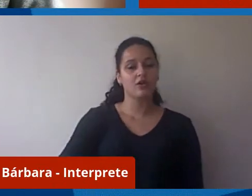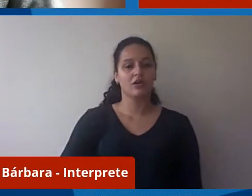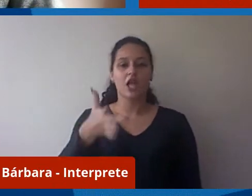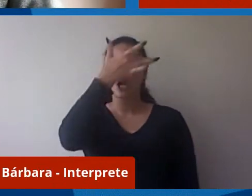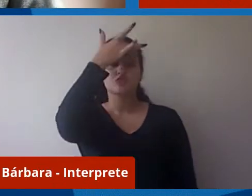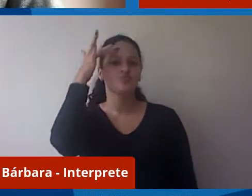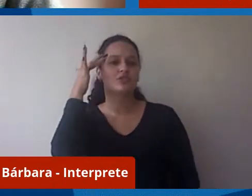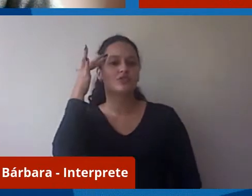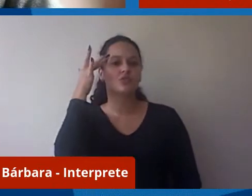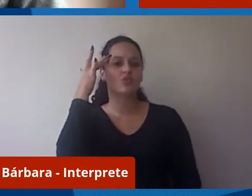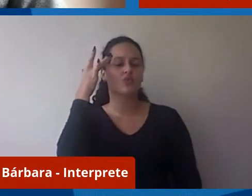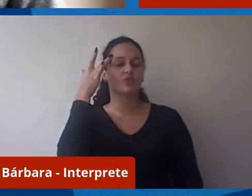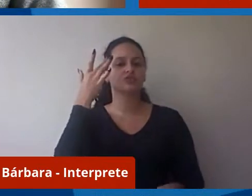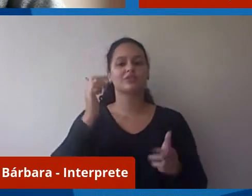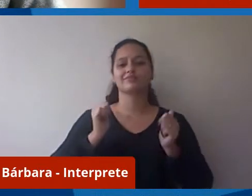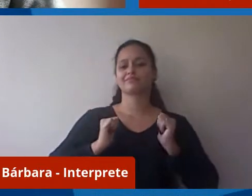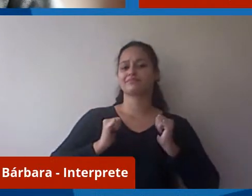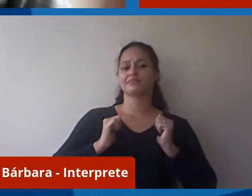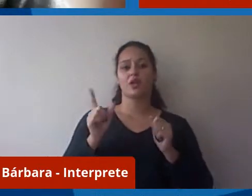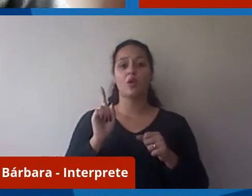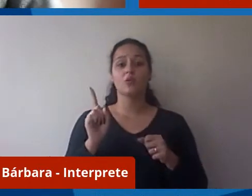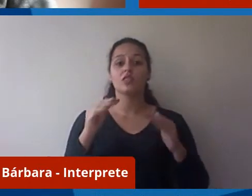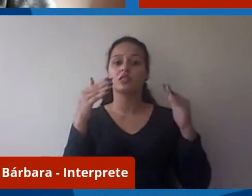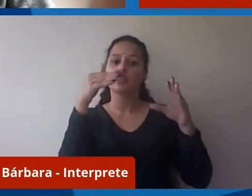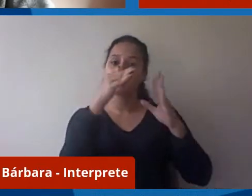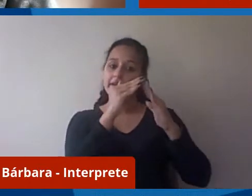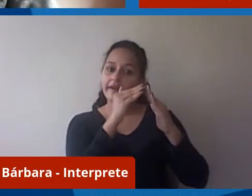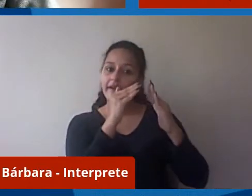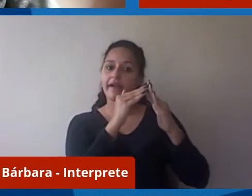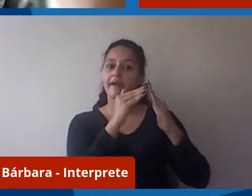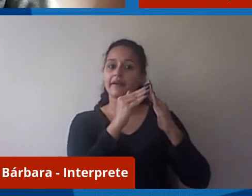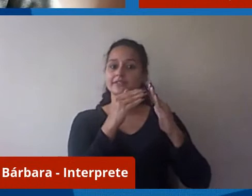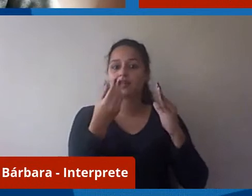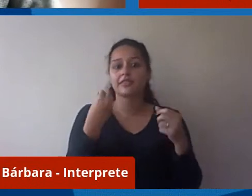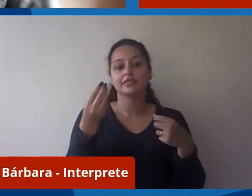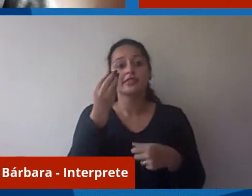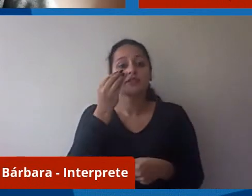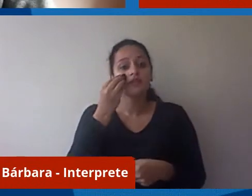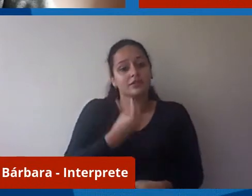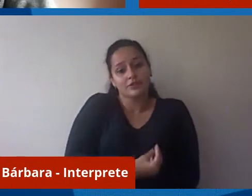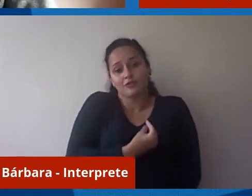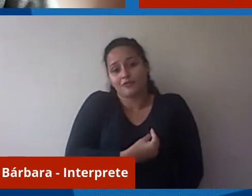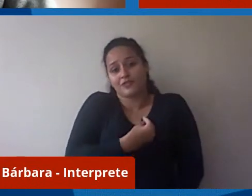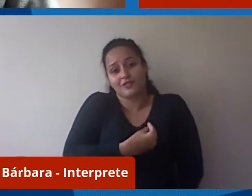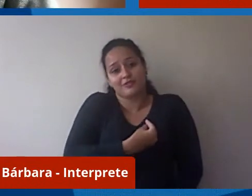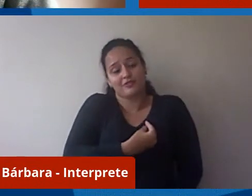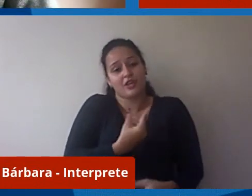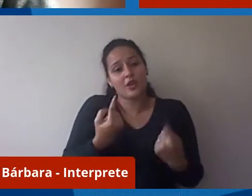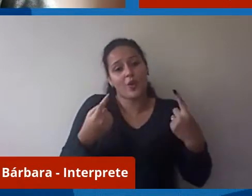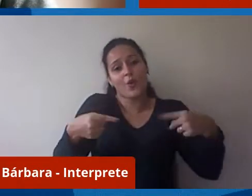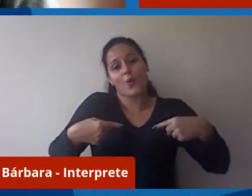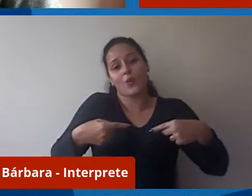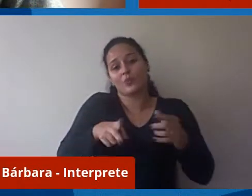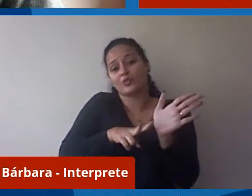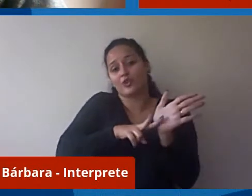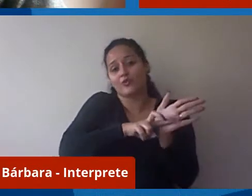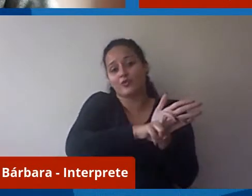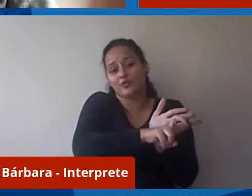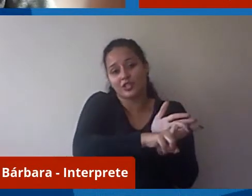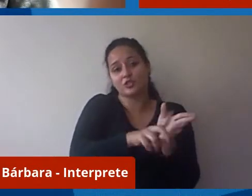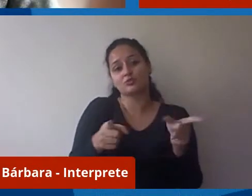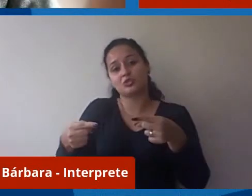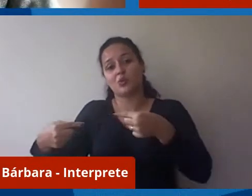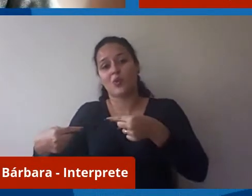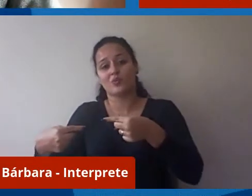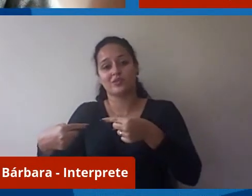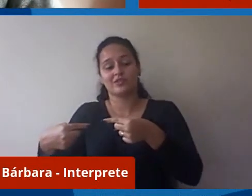casa, sobrevivendo. Hoje, resistir o que, que é? Resistir ao vírus e resistir à crise econômica. Quer dizer, tratar de as